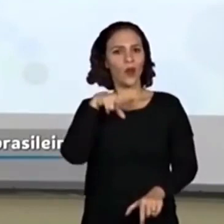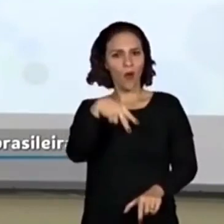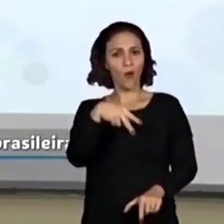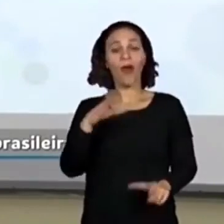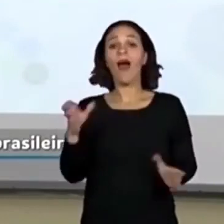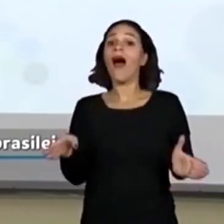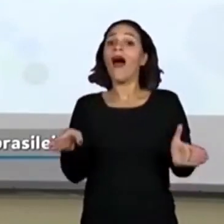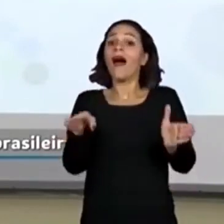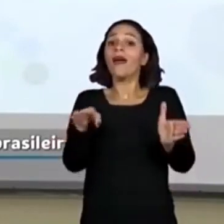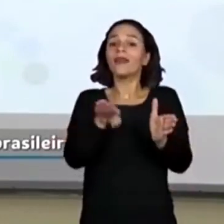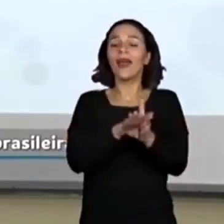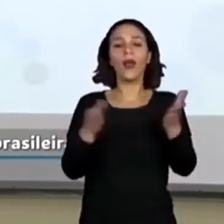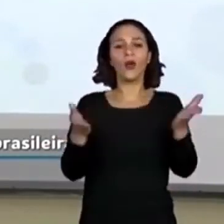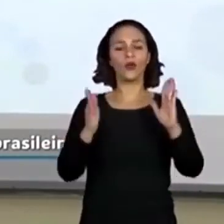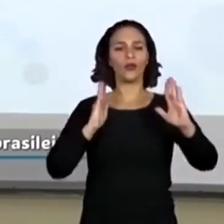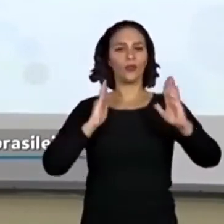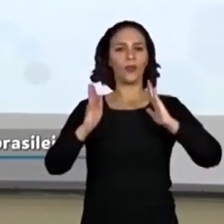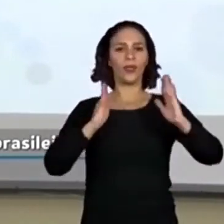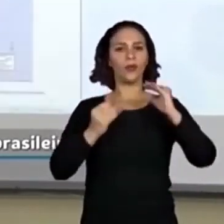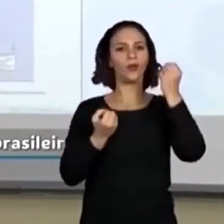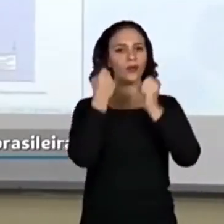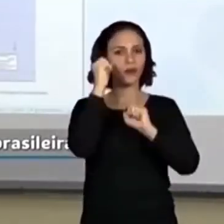ao período industrial.